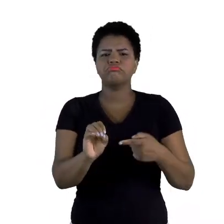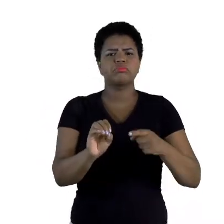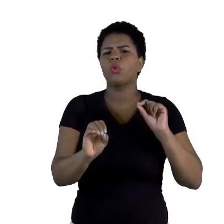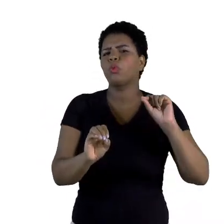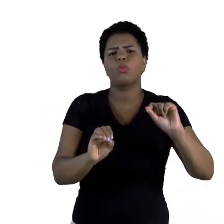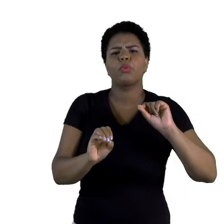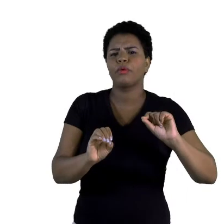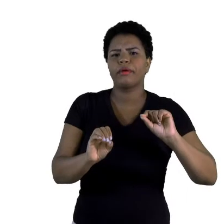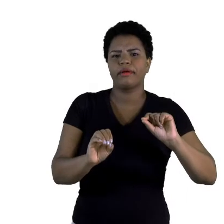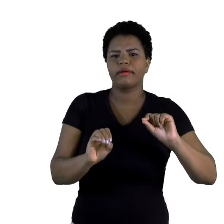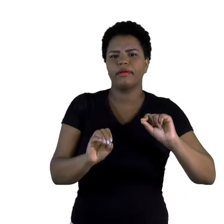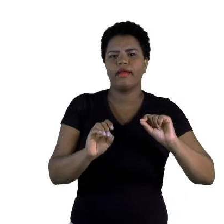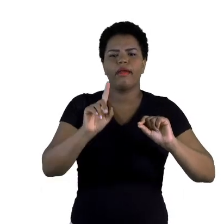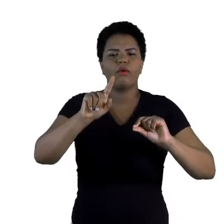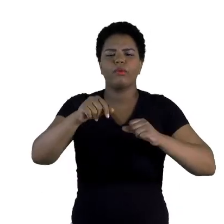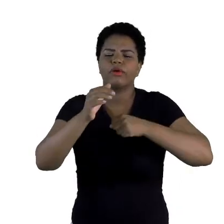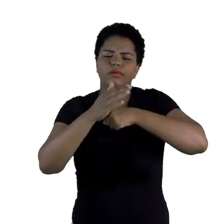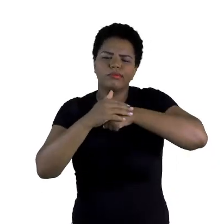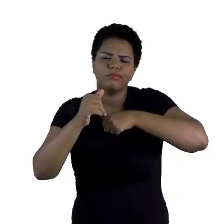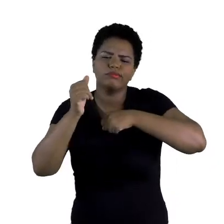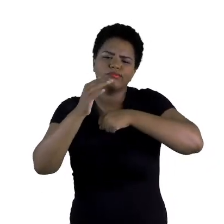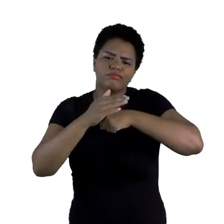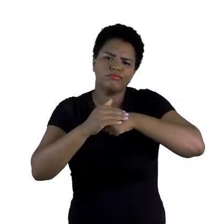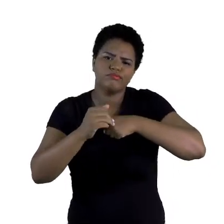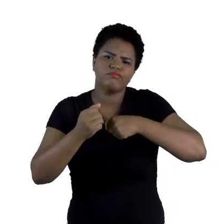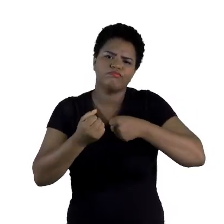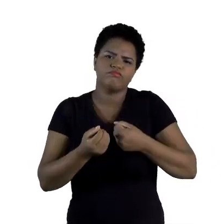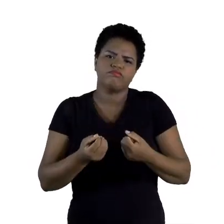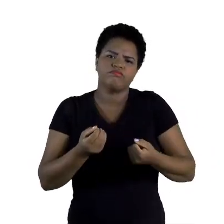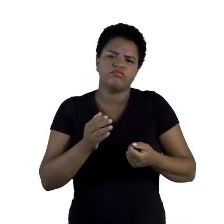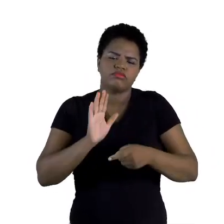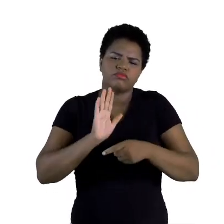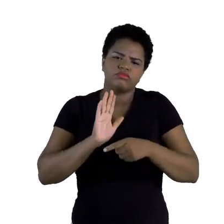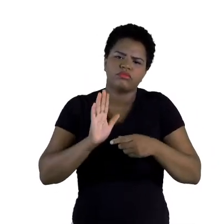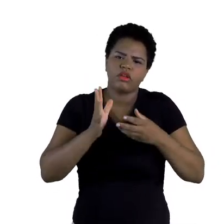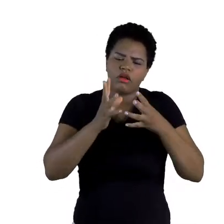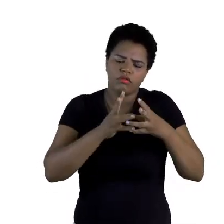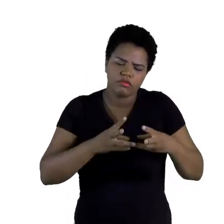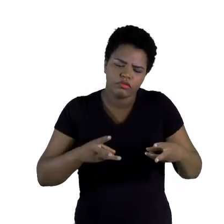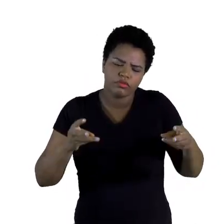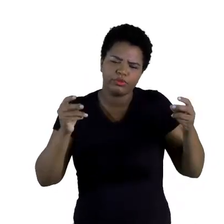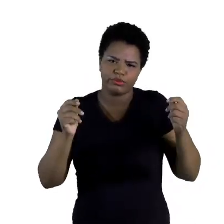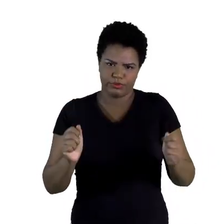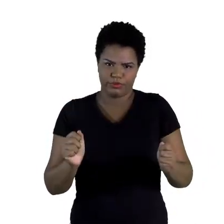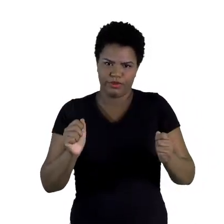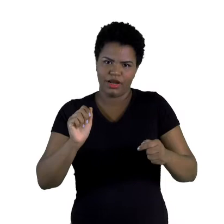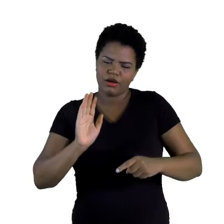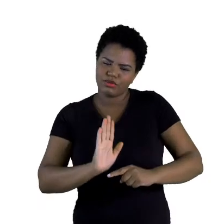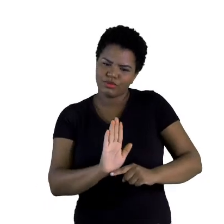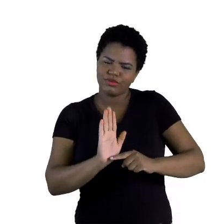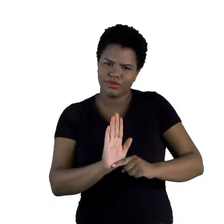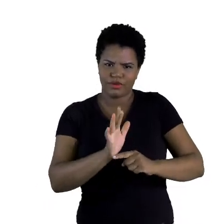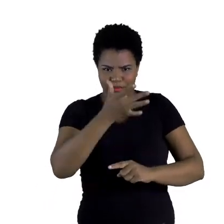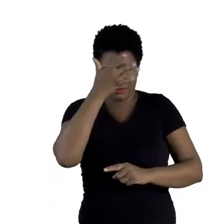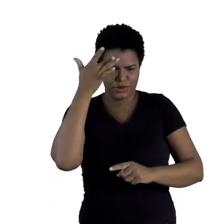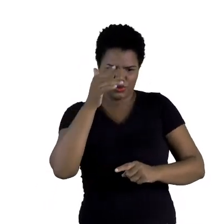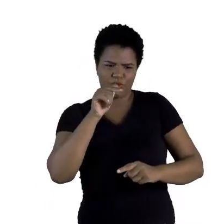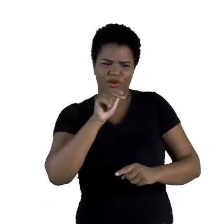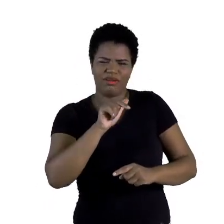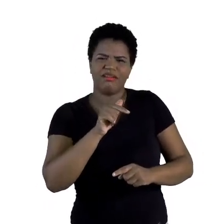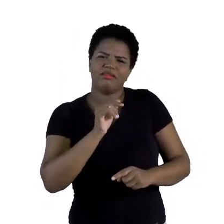consolação? Vem de consolo, de consolar, de confortar, de aliviar, de auxiliar o outro ali quando está